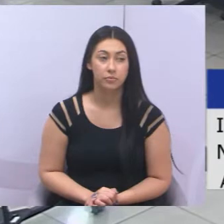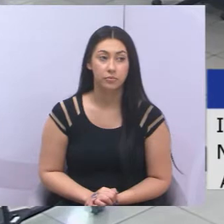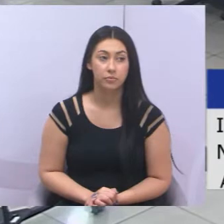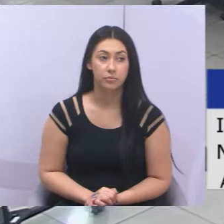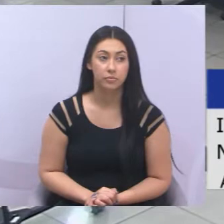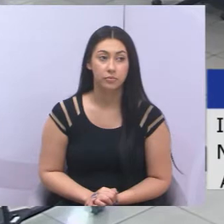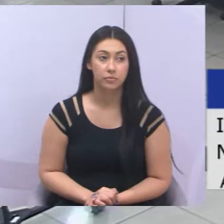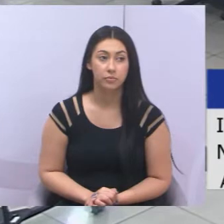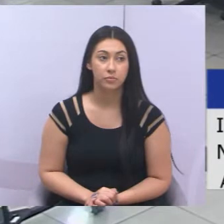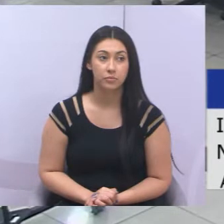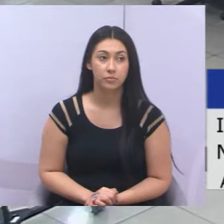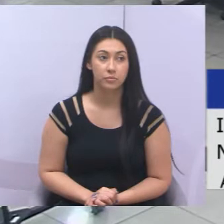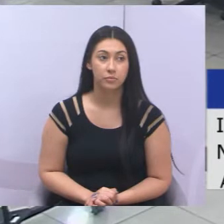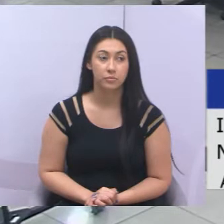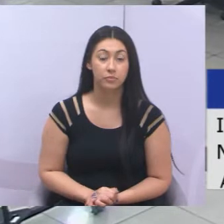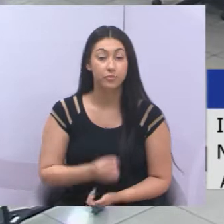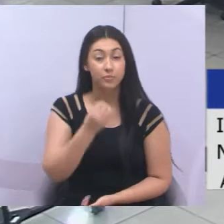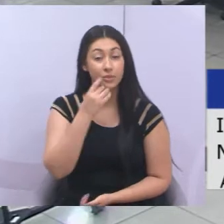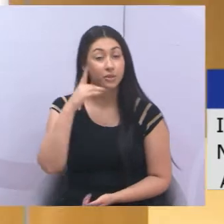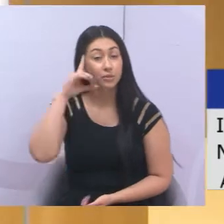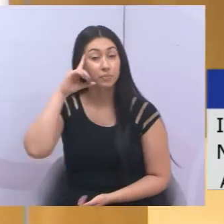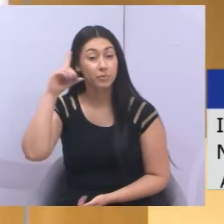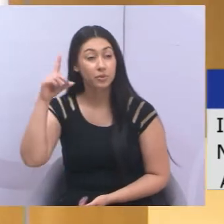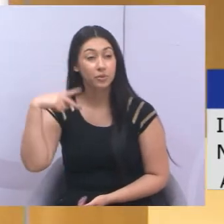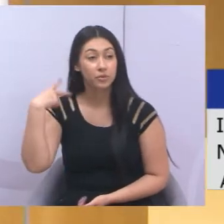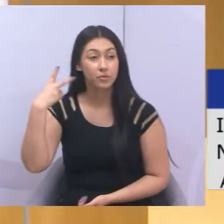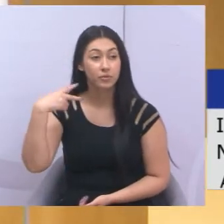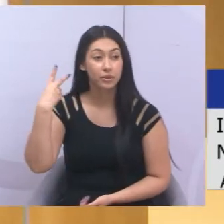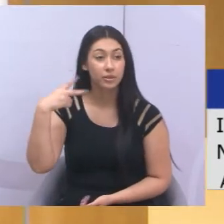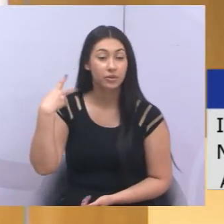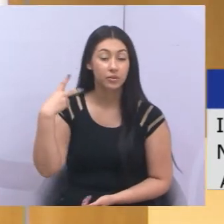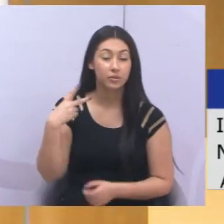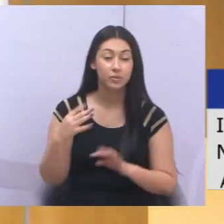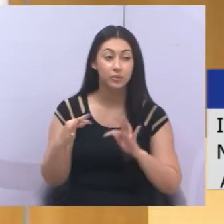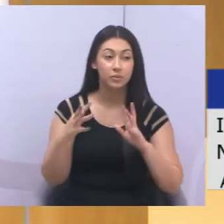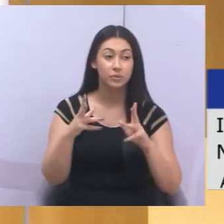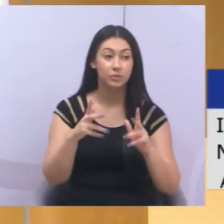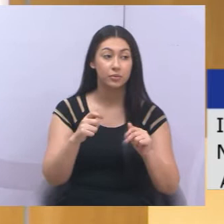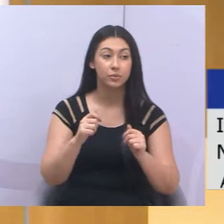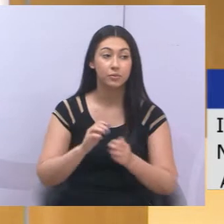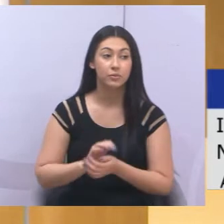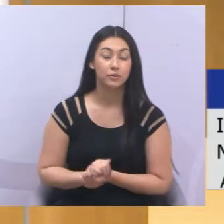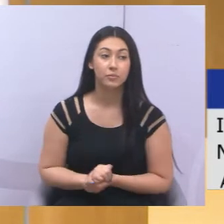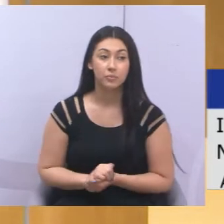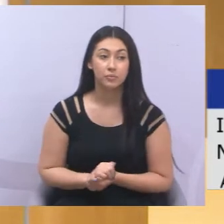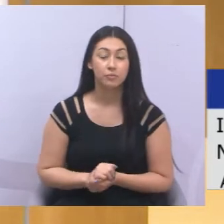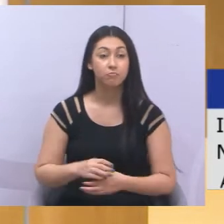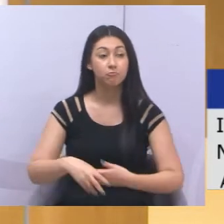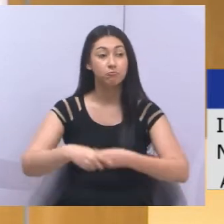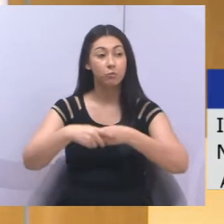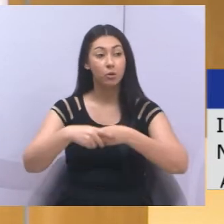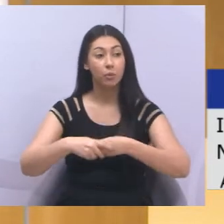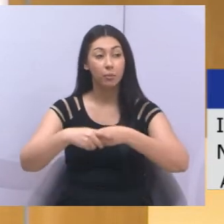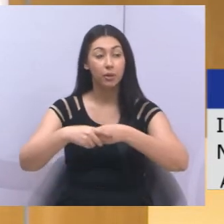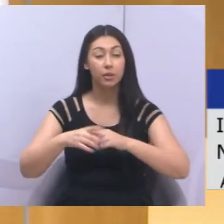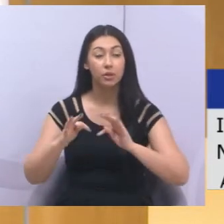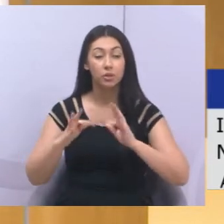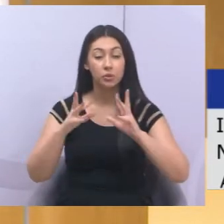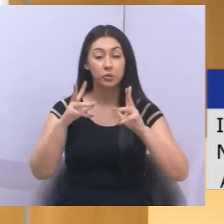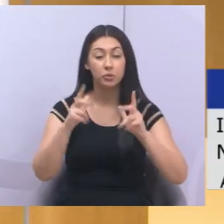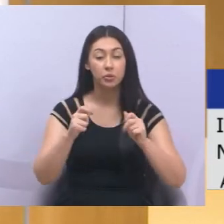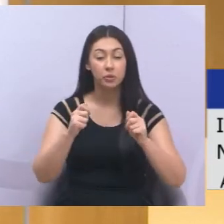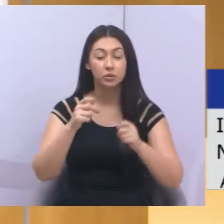Bom dia, vereadores e vereadora. cumprimentar todos vocês que hoje